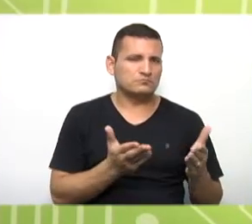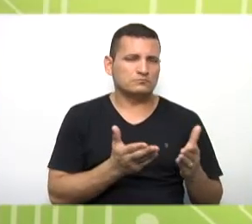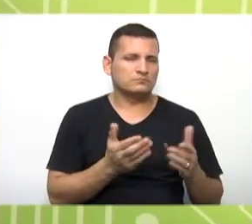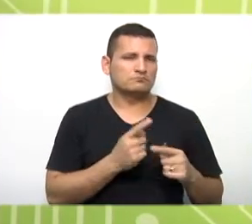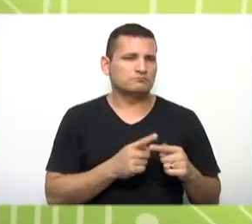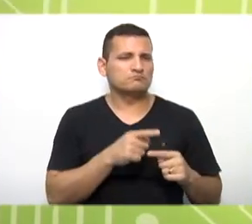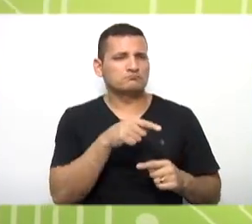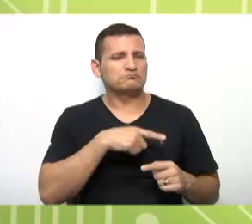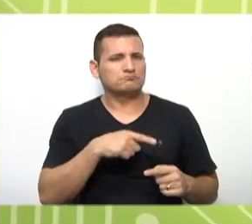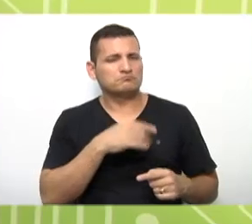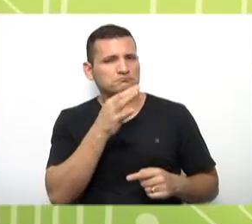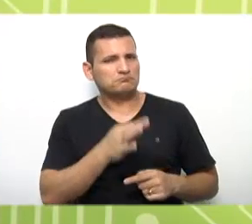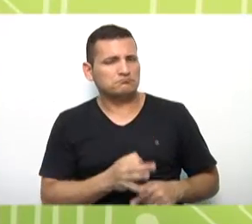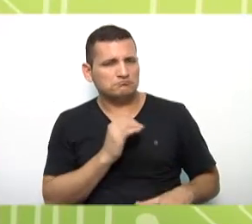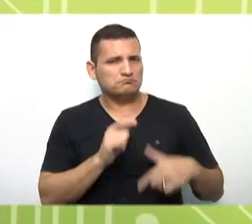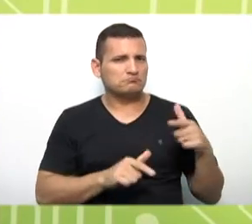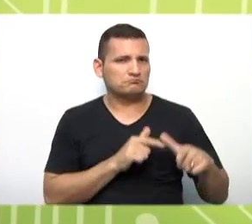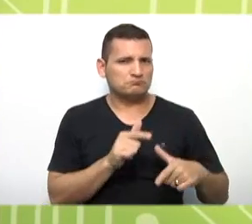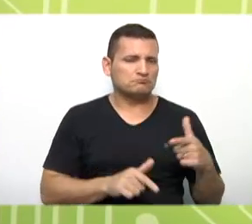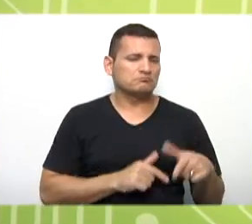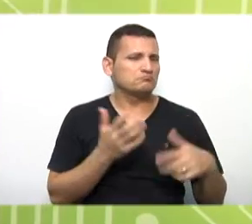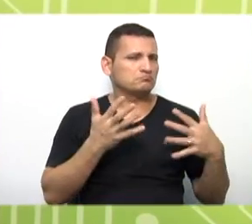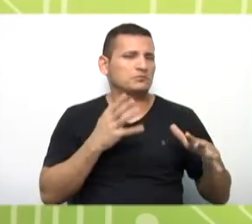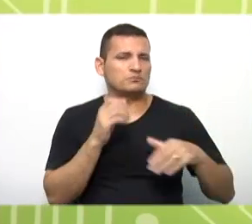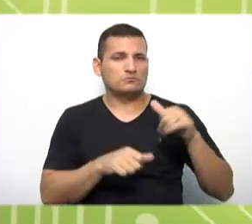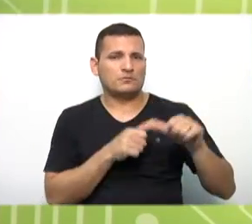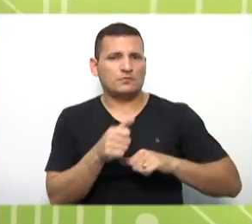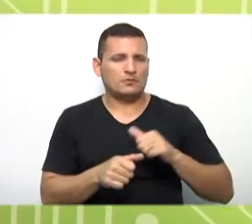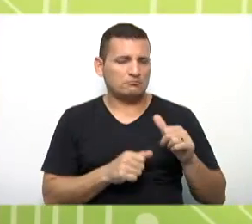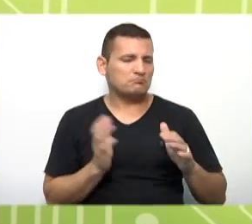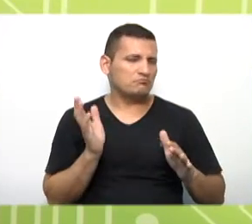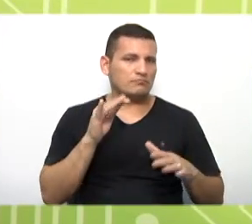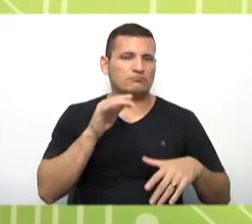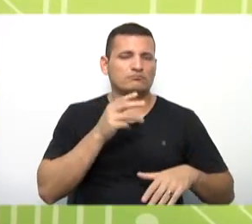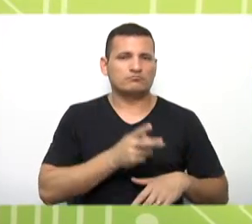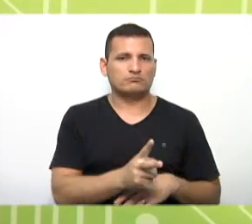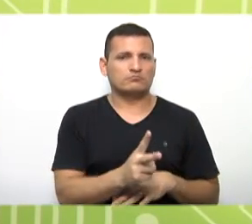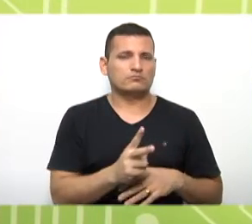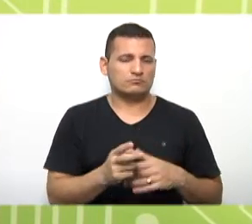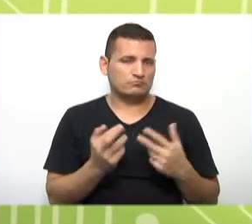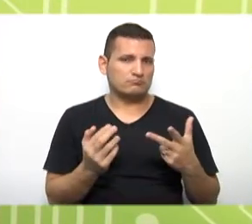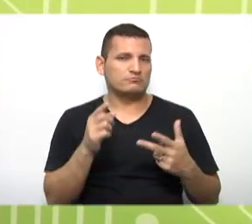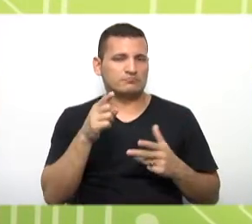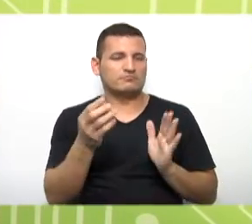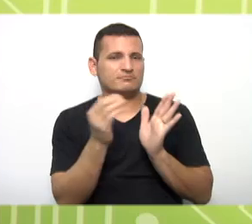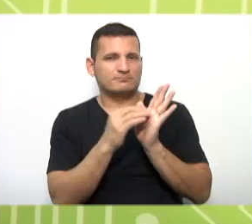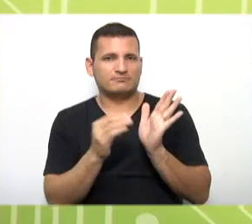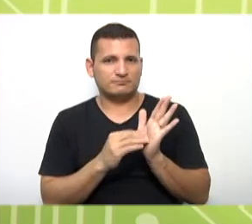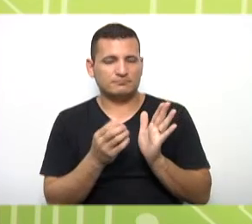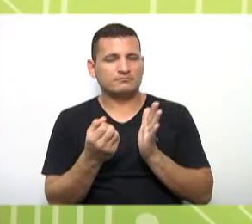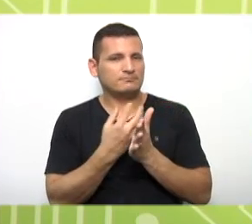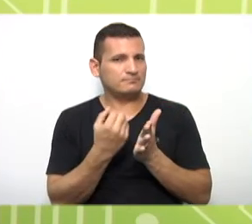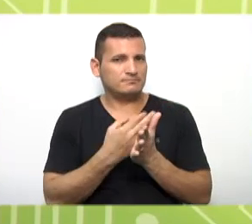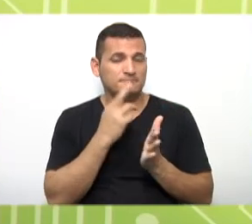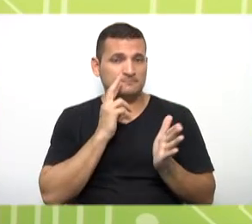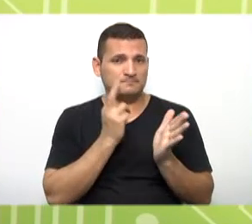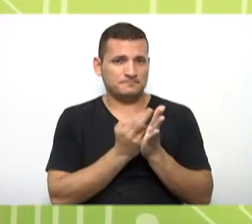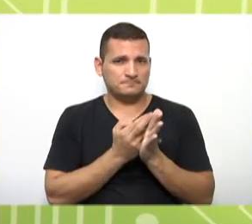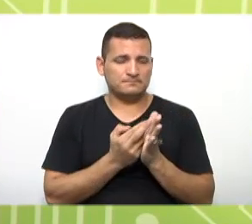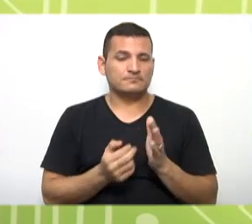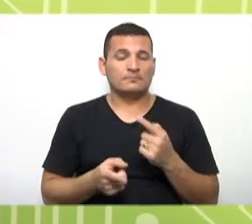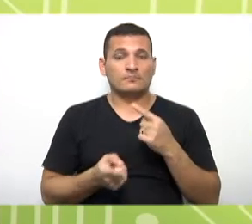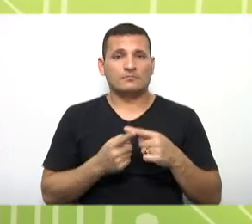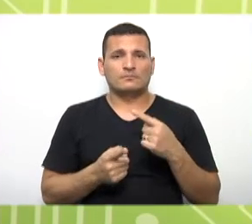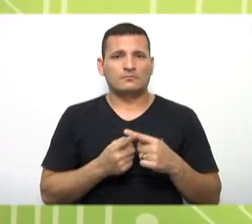dando certo, ou tá indo mais ou menos, vamos continuar, como vocês enviaram aqui as respostas pra gente. Por quê? Porque